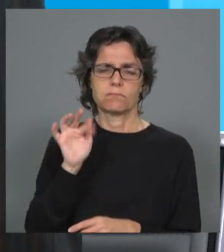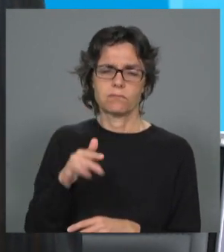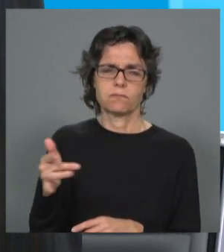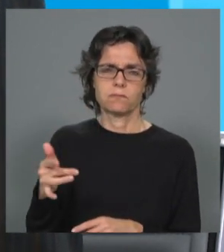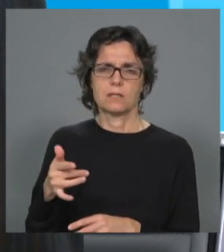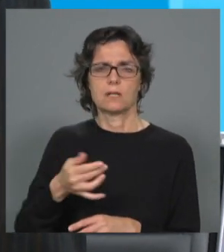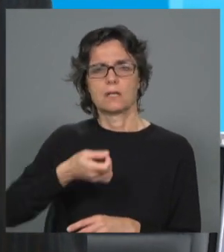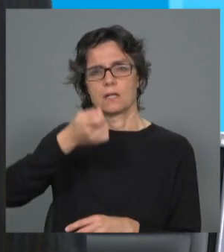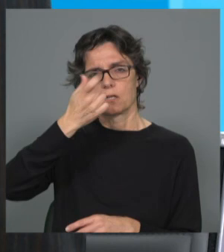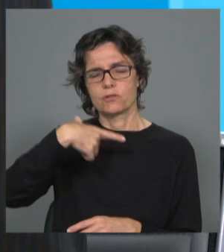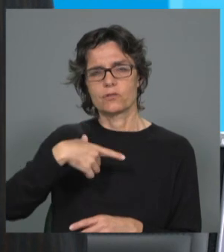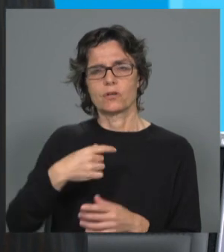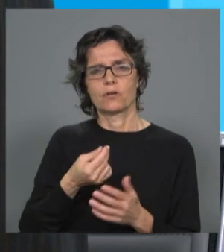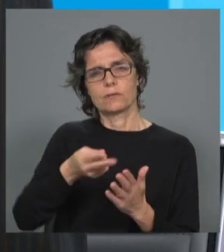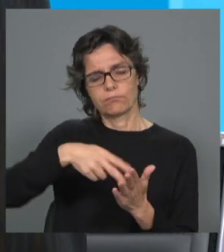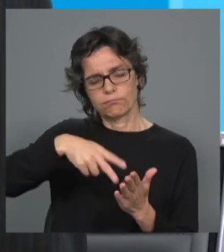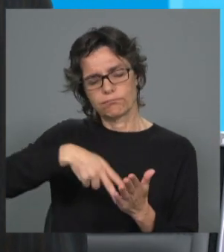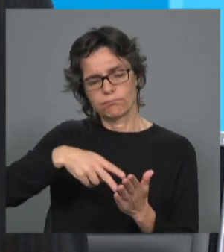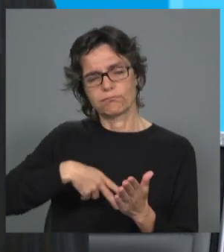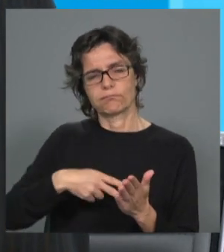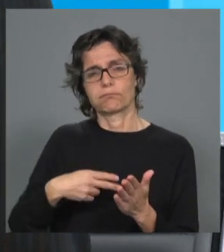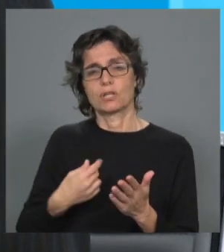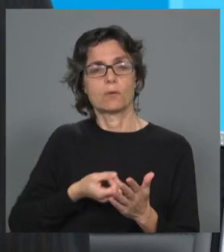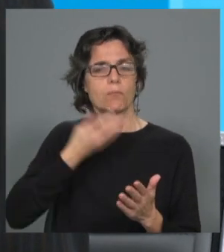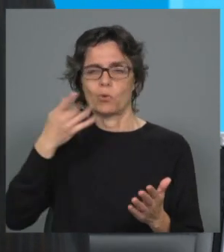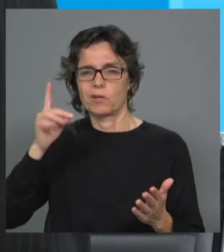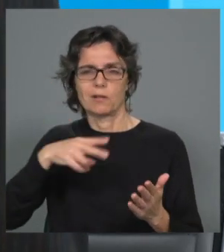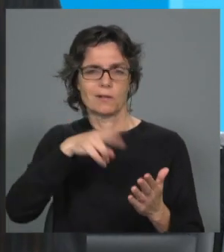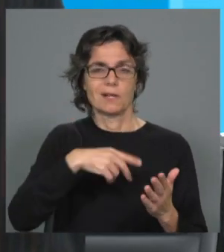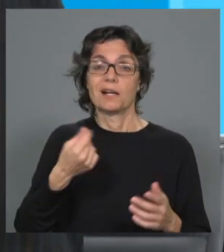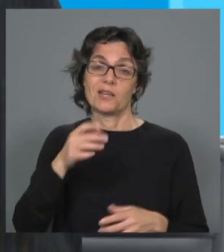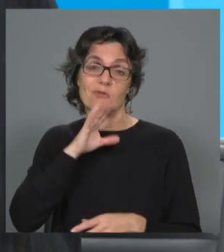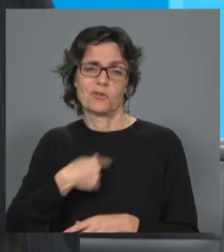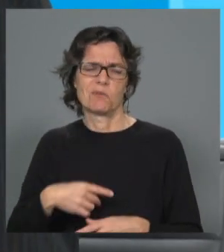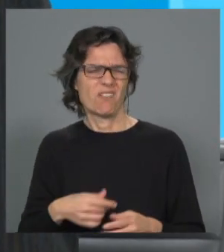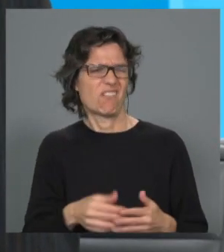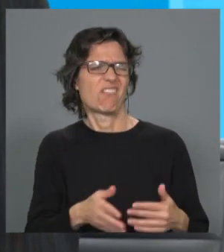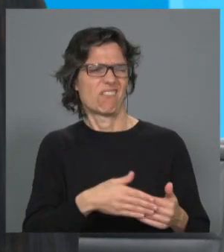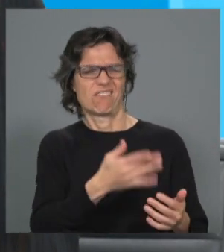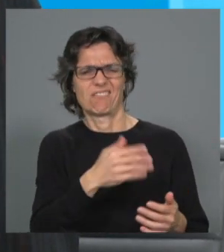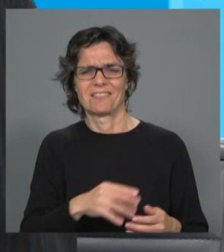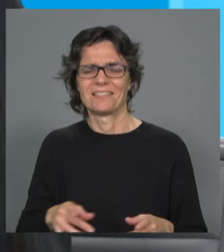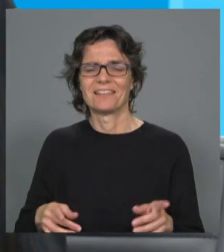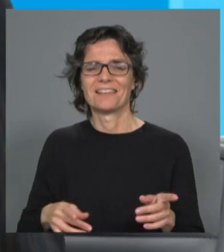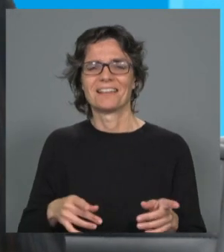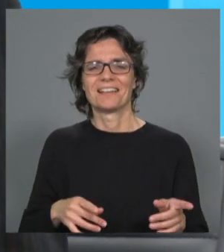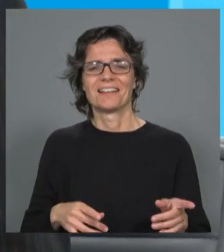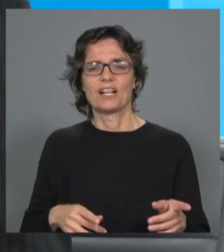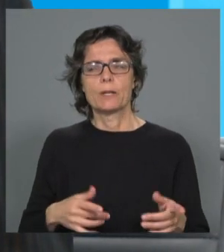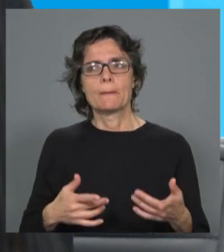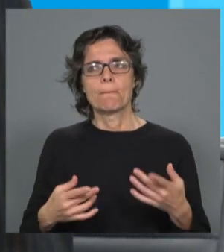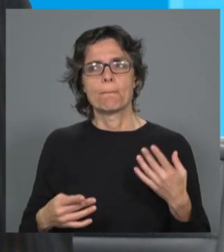estava a contar, os meus filhos iam-se embora, fartavam. É o mesmo sentido. Um pequeno